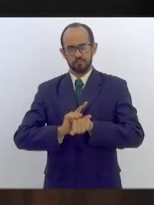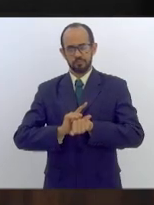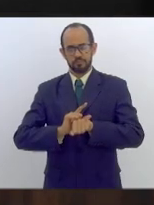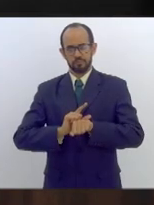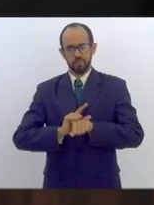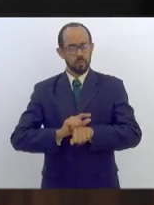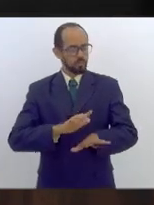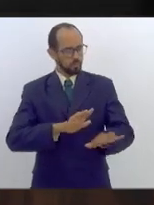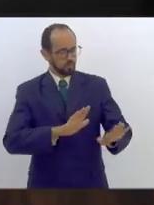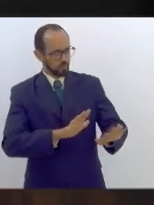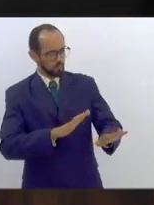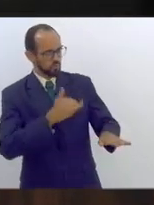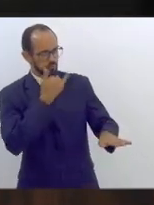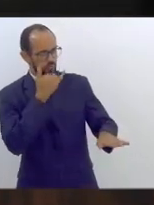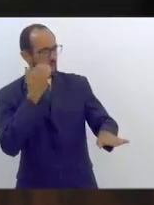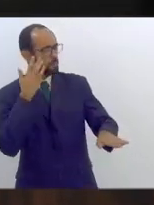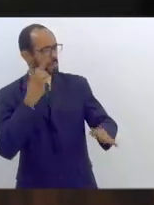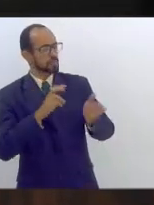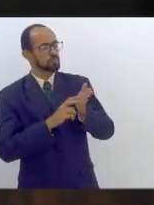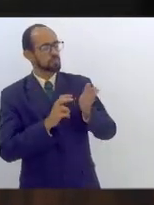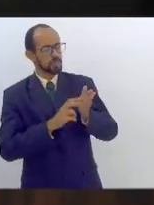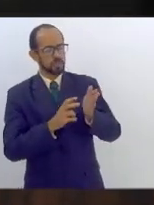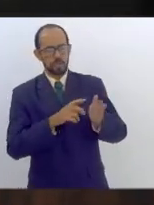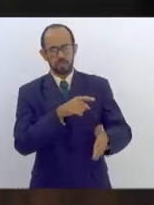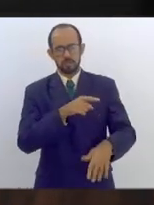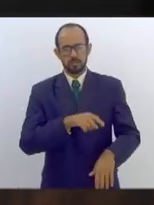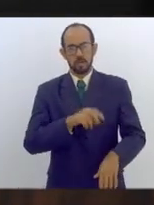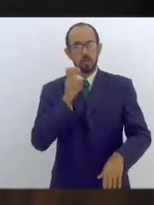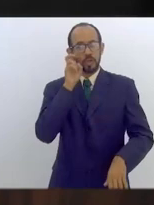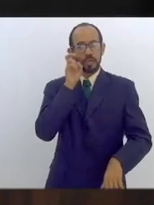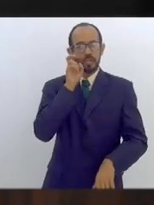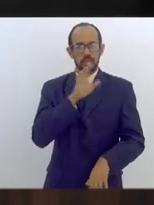Amanhã. Amanhã, pela manhã. É na quinta? É.